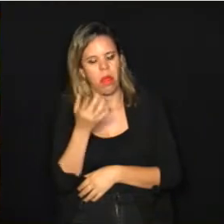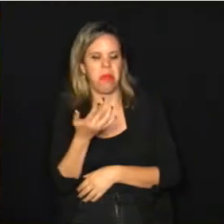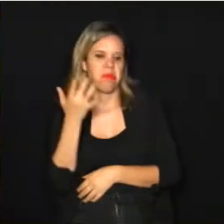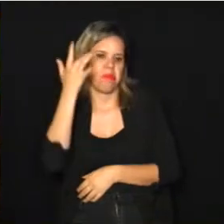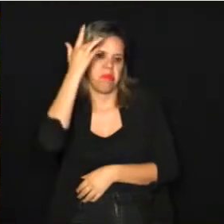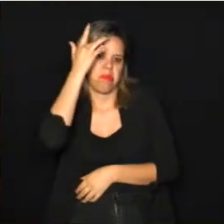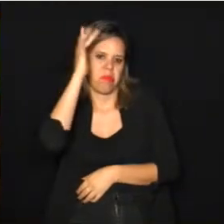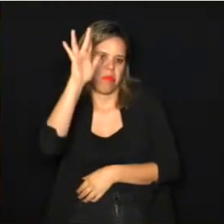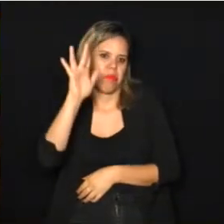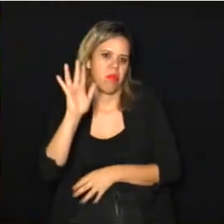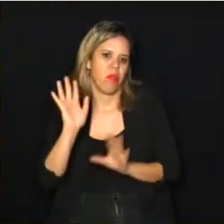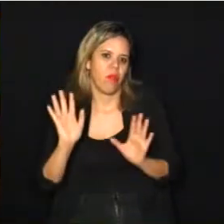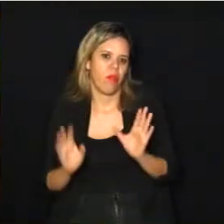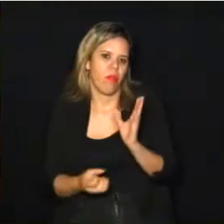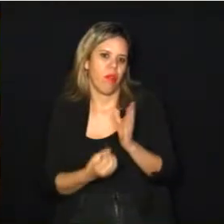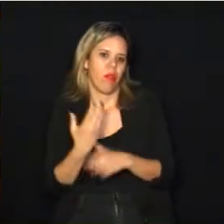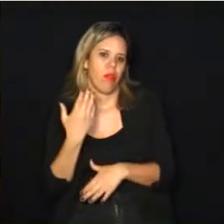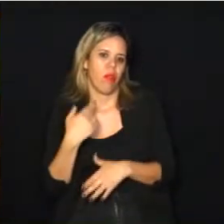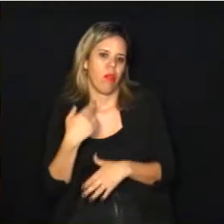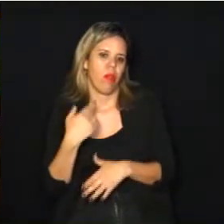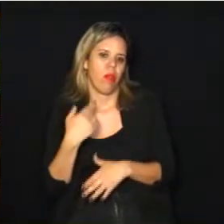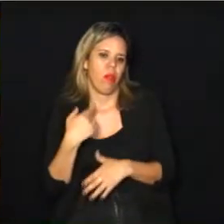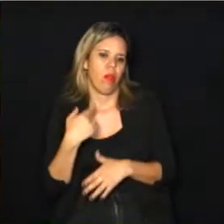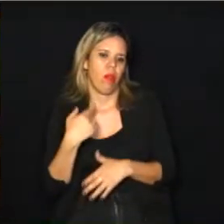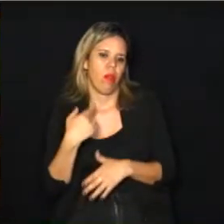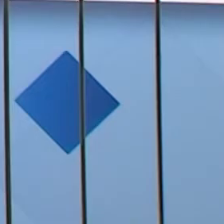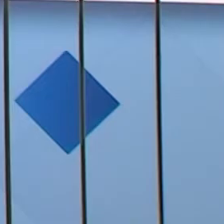mais competência minha.